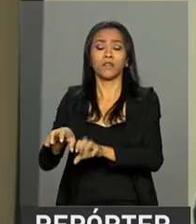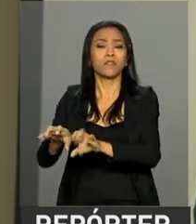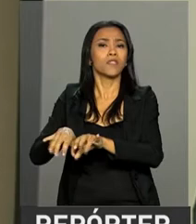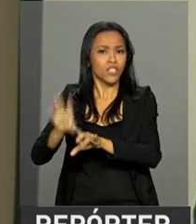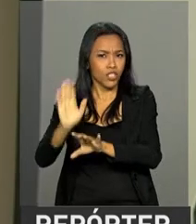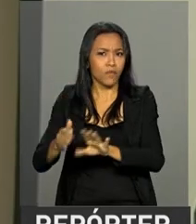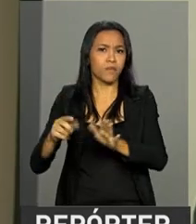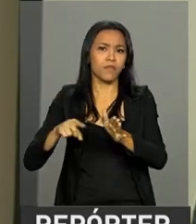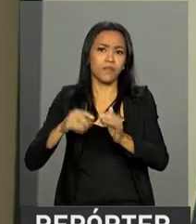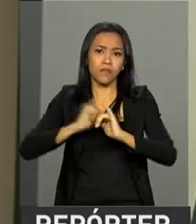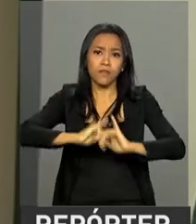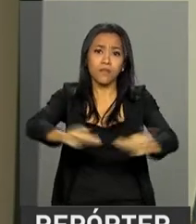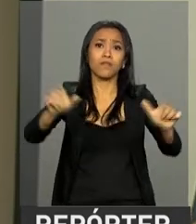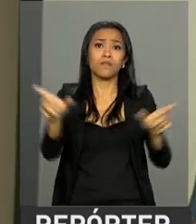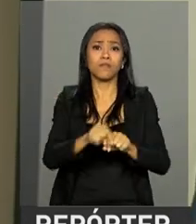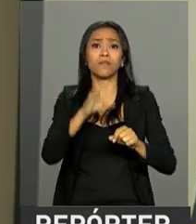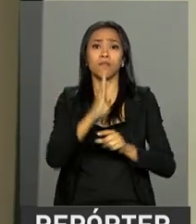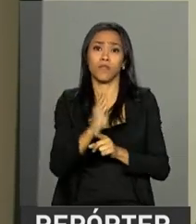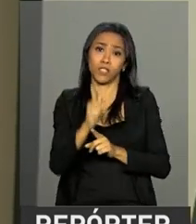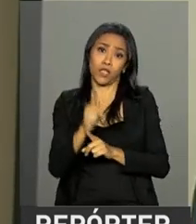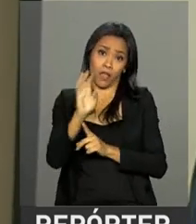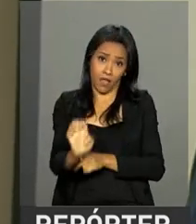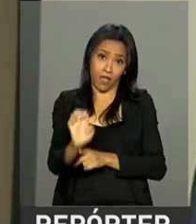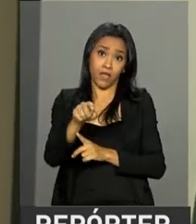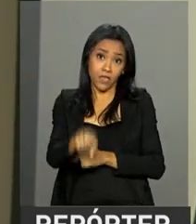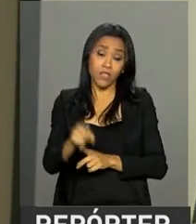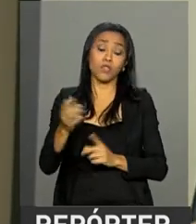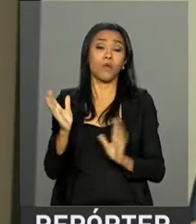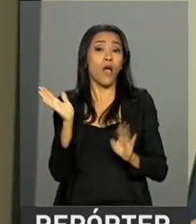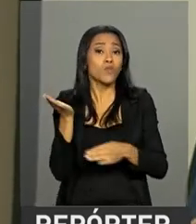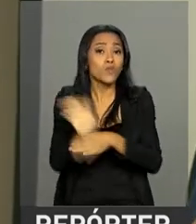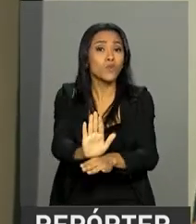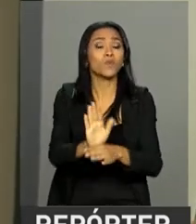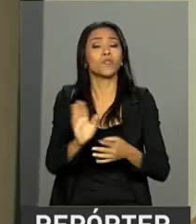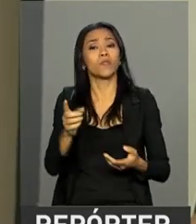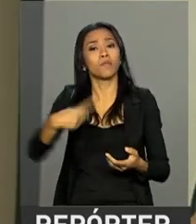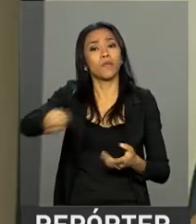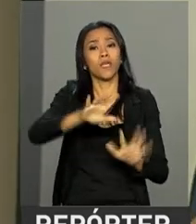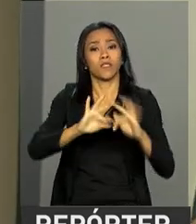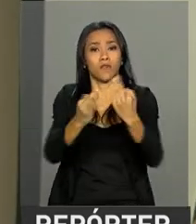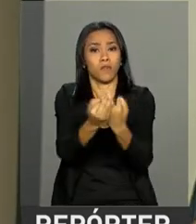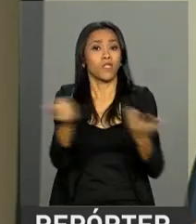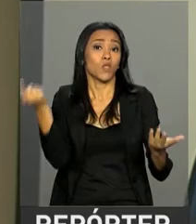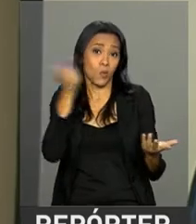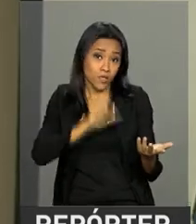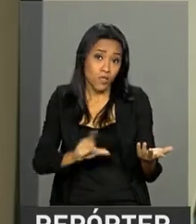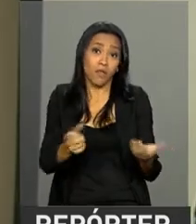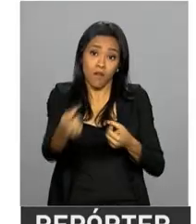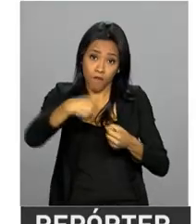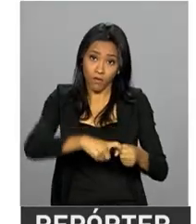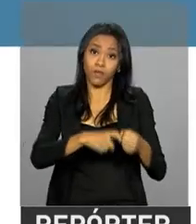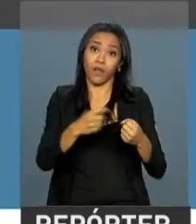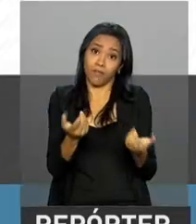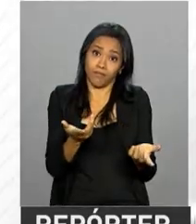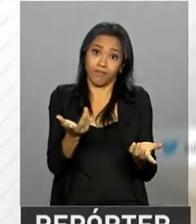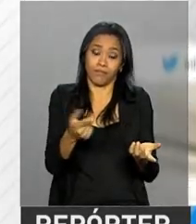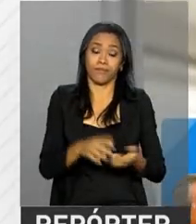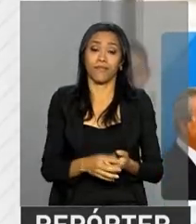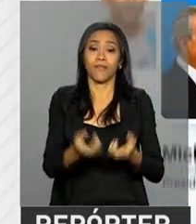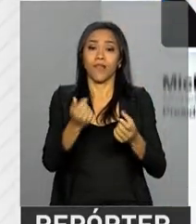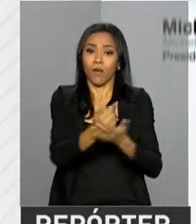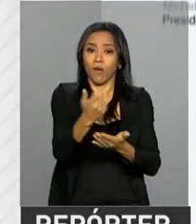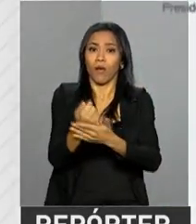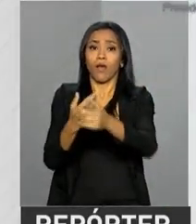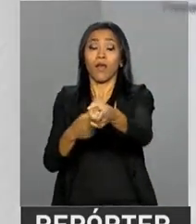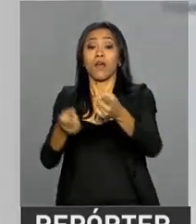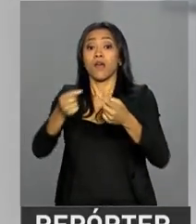pelo ibge na semana passada isso tudo contribui de alguma forma para que haja espaço que as famílias possam voltar a consumir nas redes sociais o